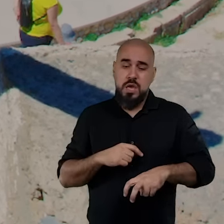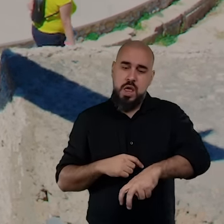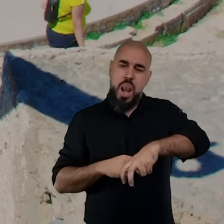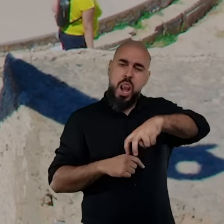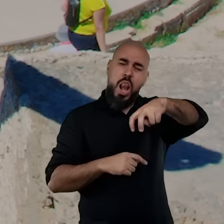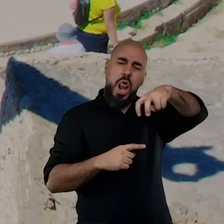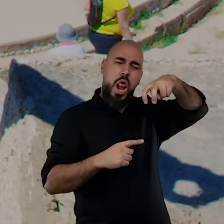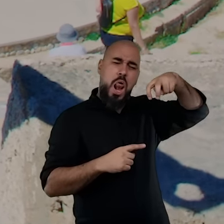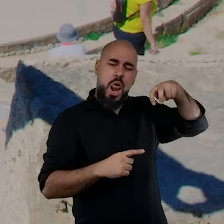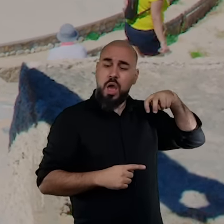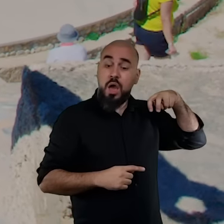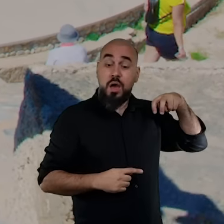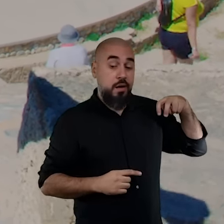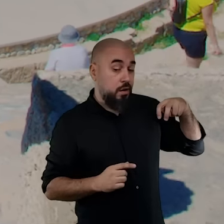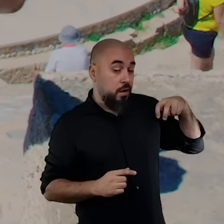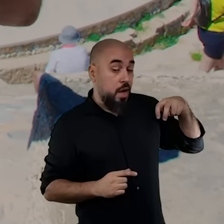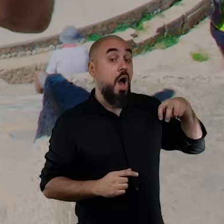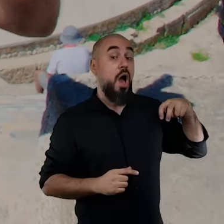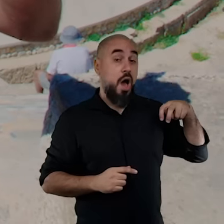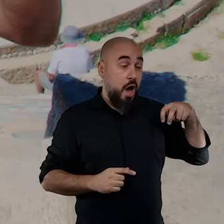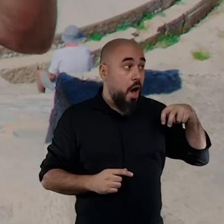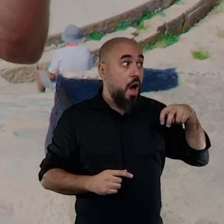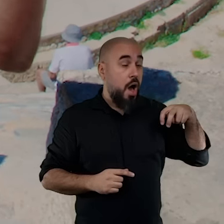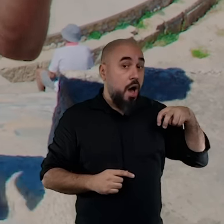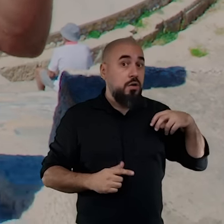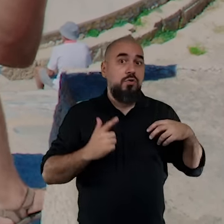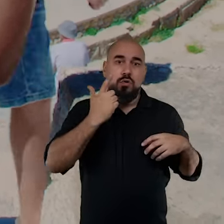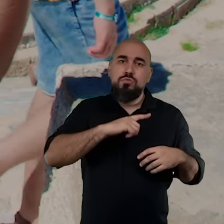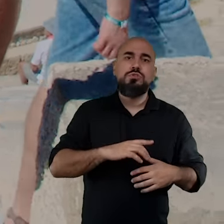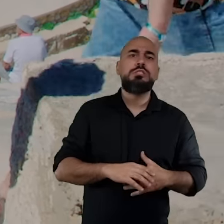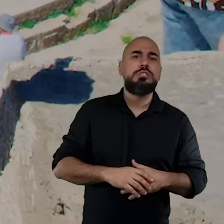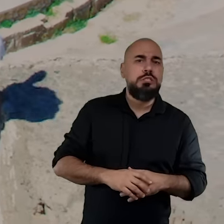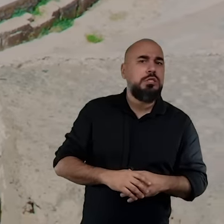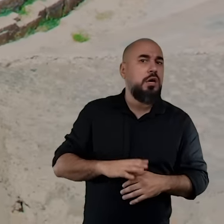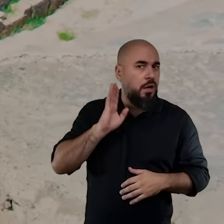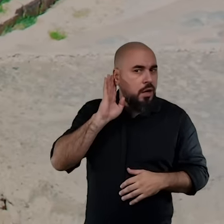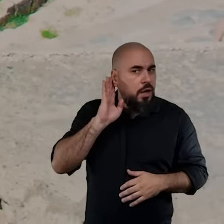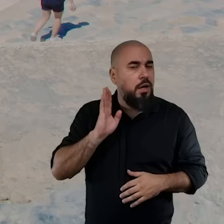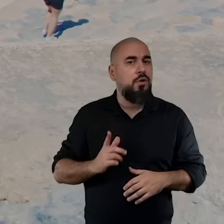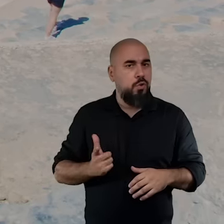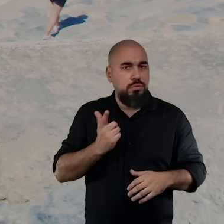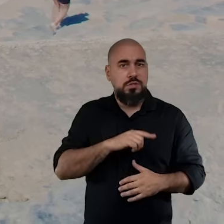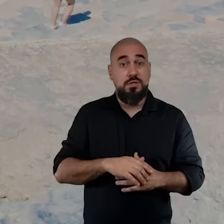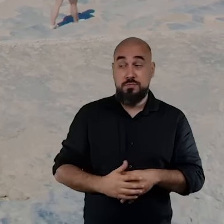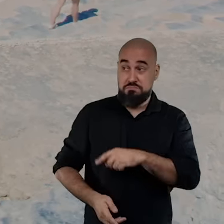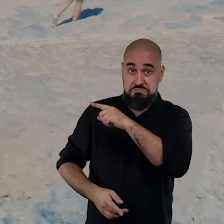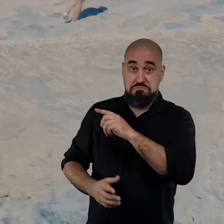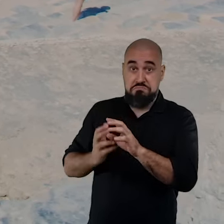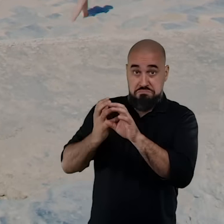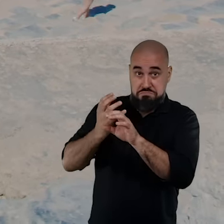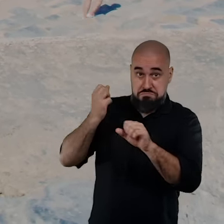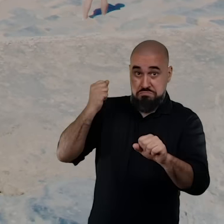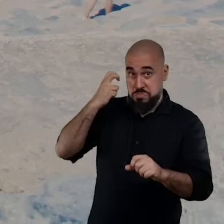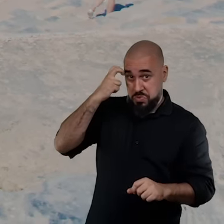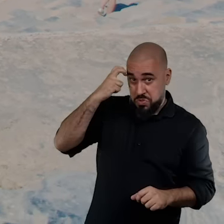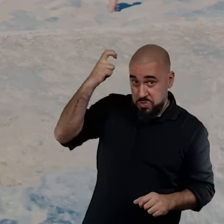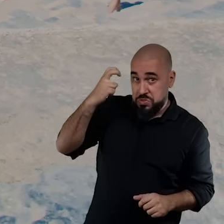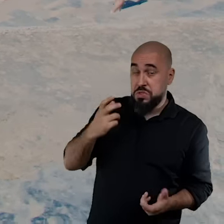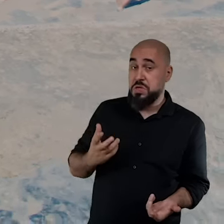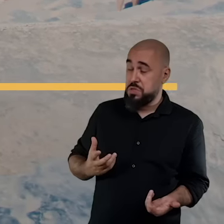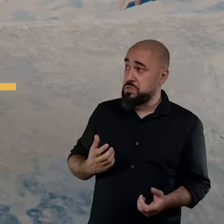último estágio da arquibancada tudo o que estava sendo dito lá embaixo no tablado. Eles eram realmente